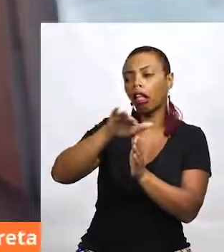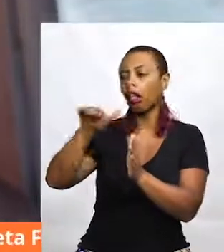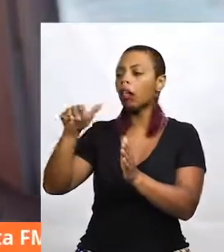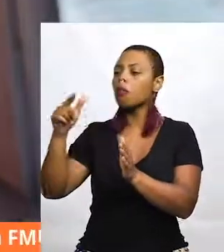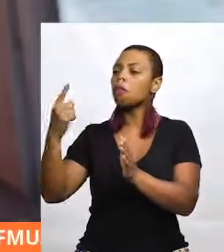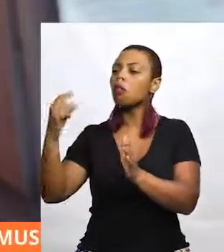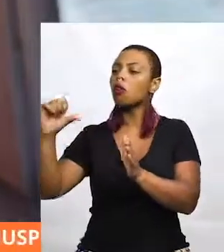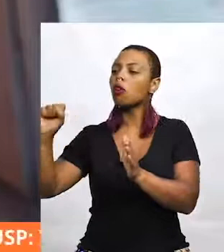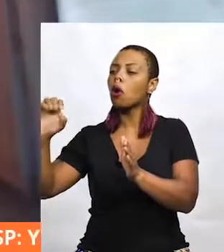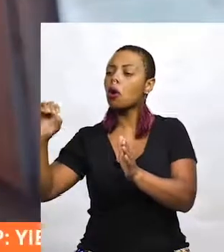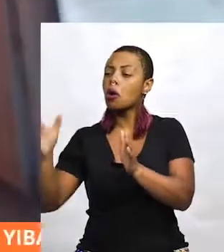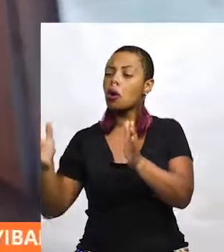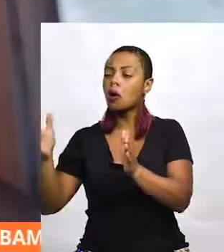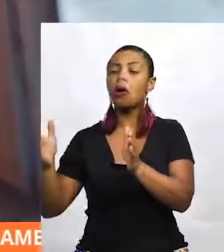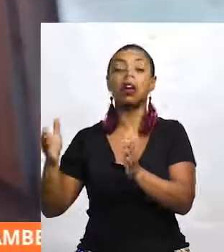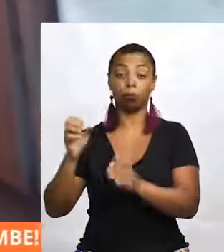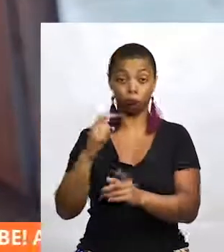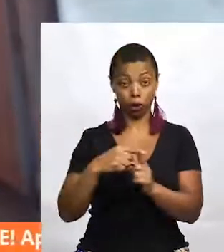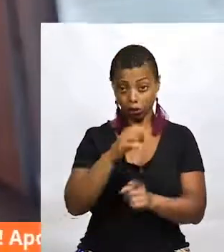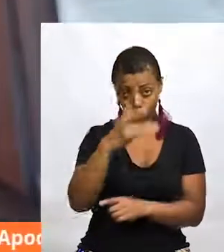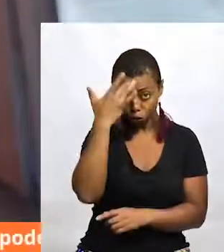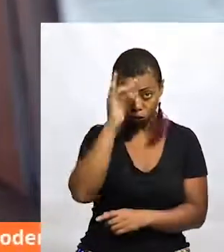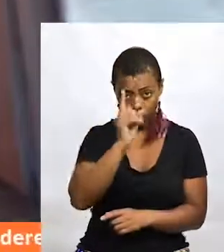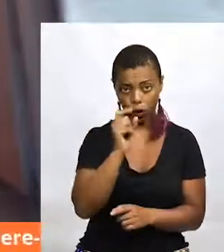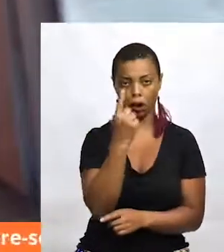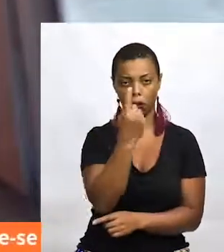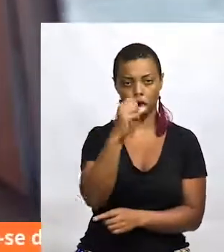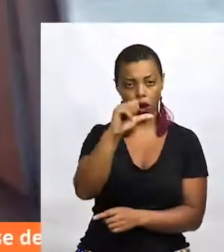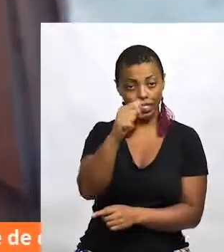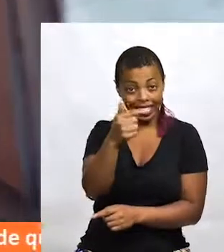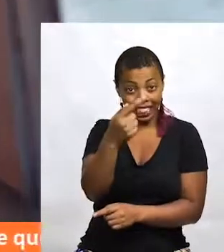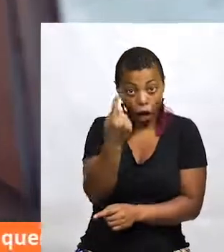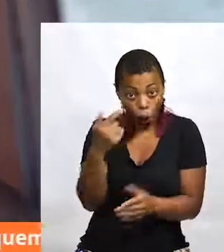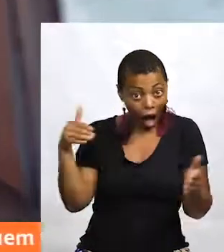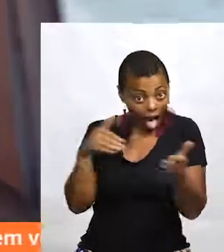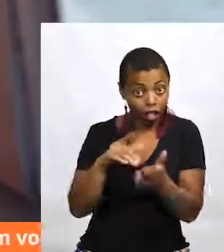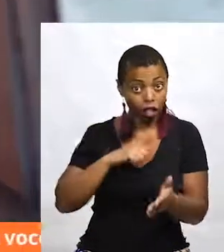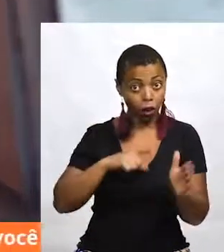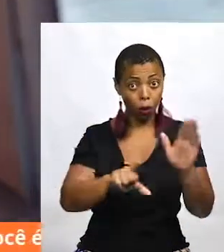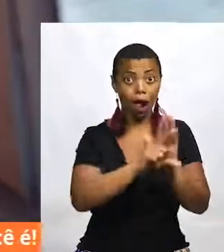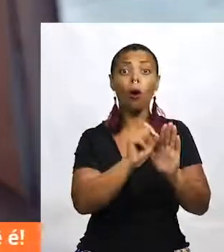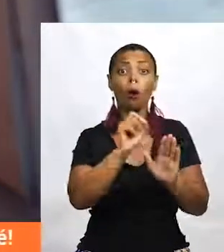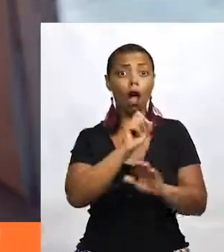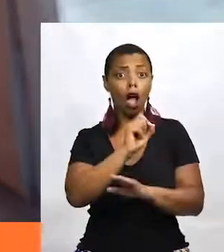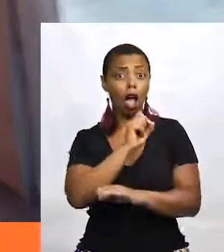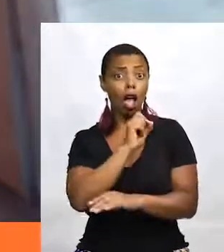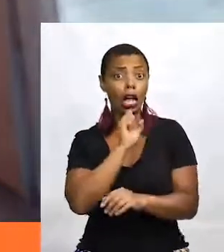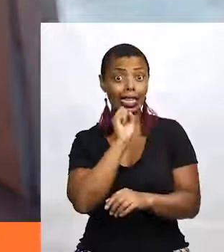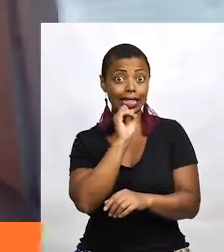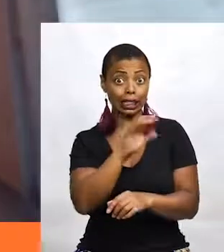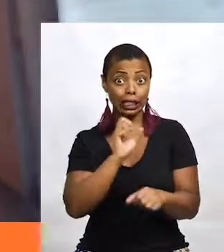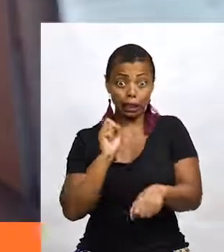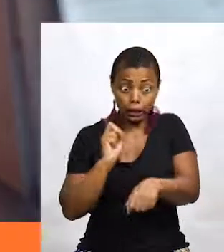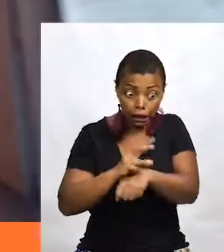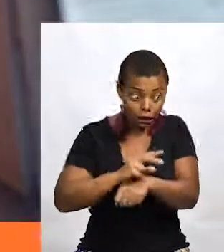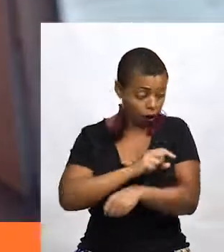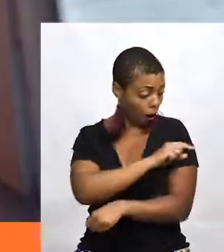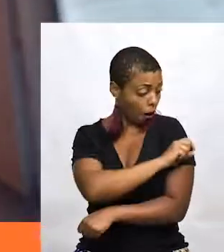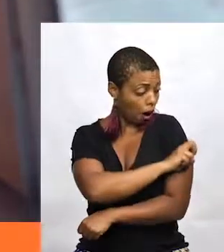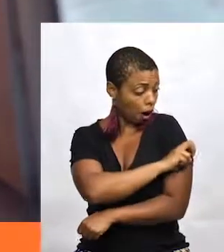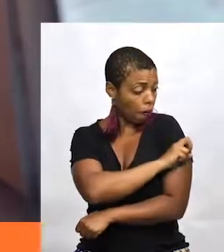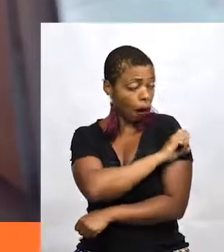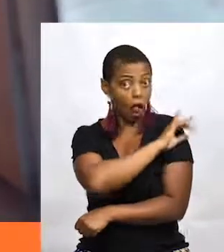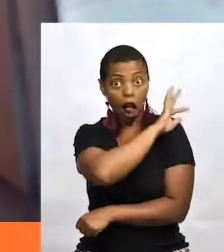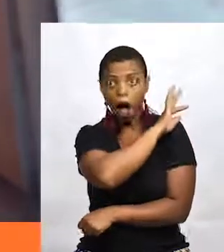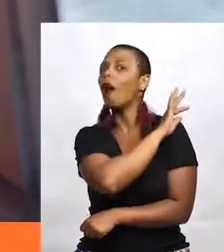1971 havia uma lei de que o acesso ao segundo, ao ginásio, né, ao segundo estágio da educação, não era uma garantia para todos, não era